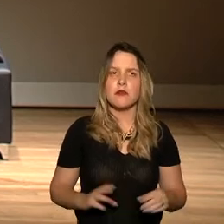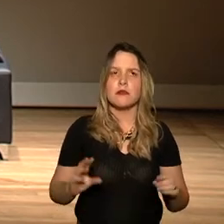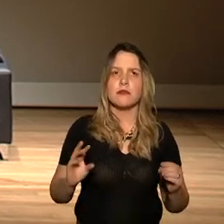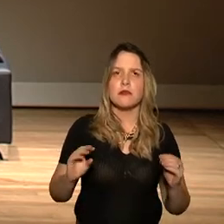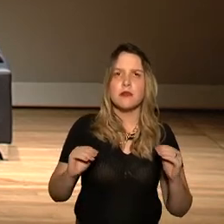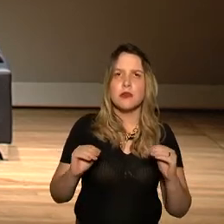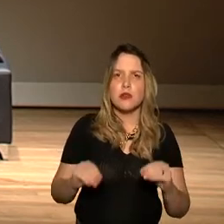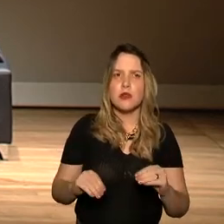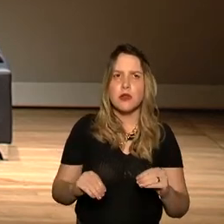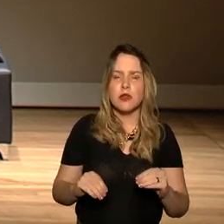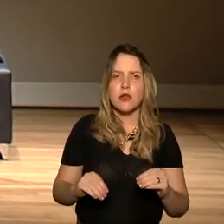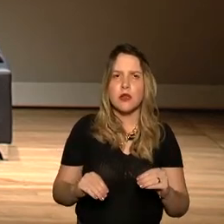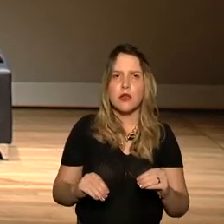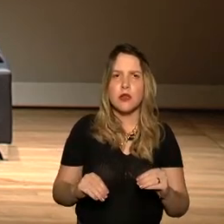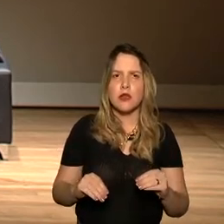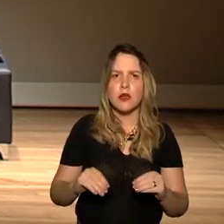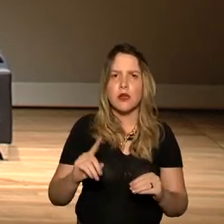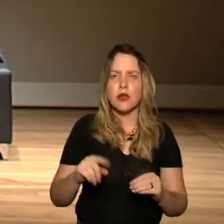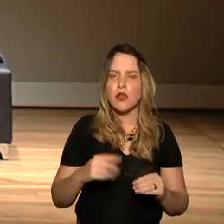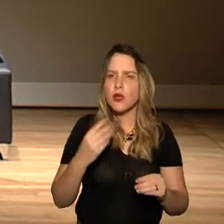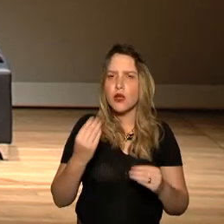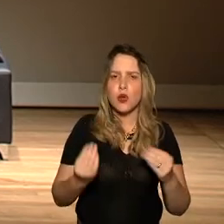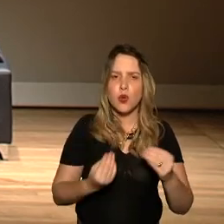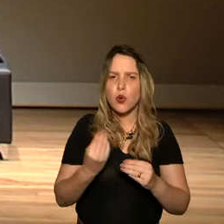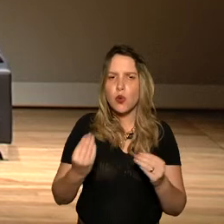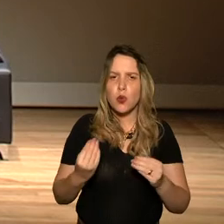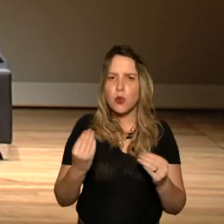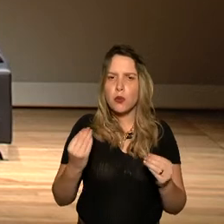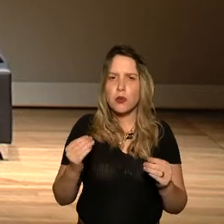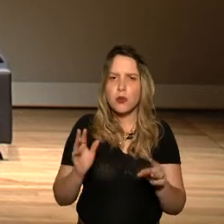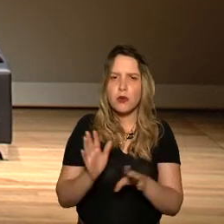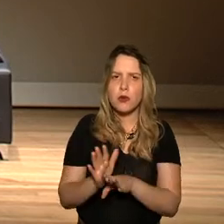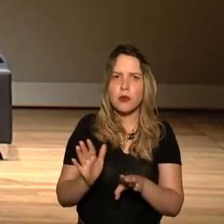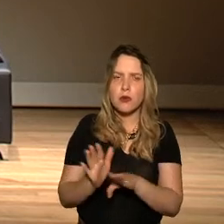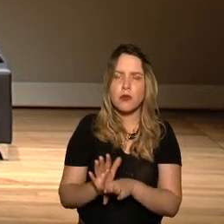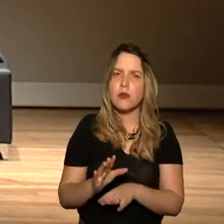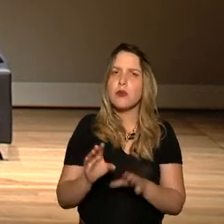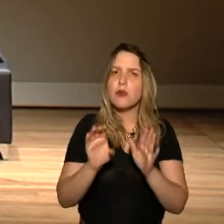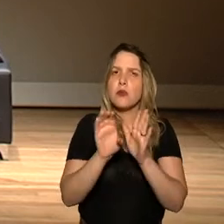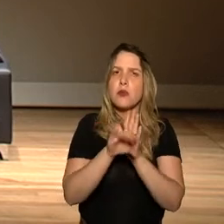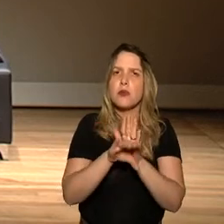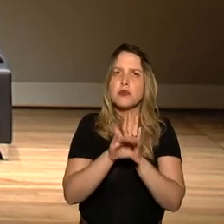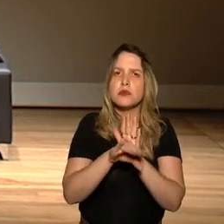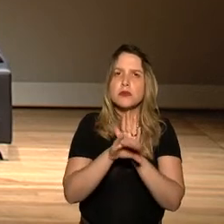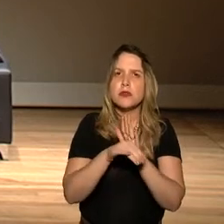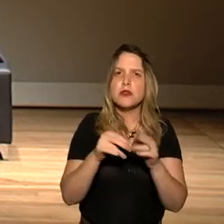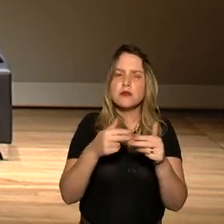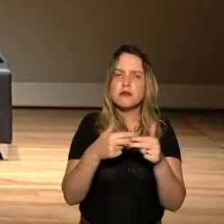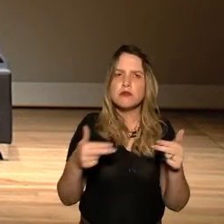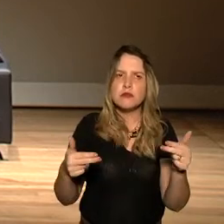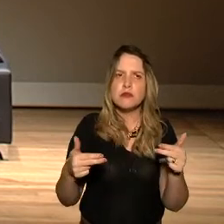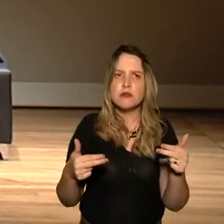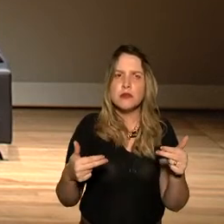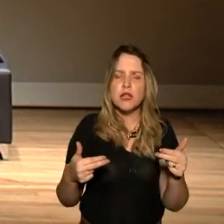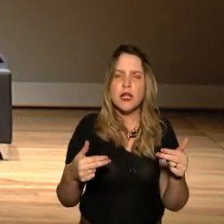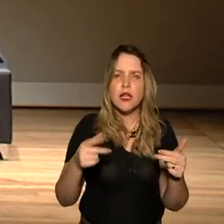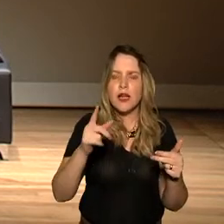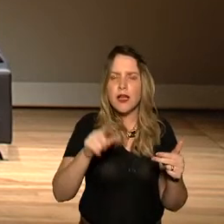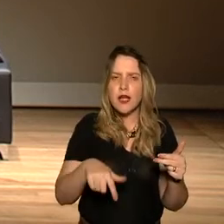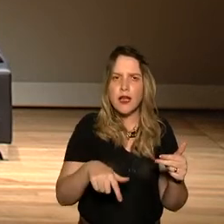né Qual que é a linguagem que você tem que usar dependendo do público que você vai